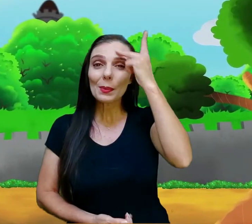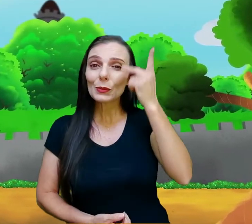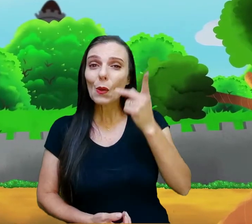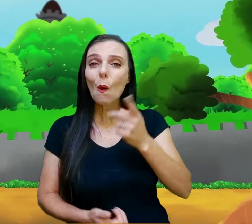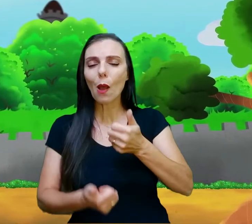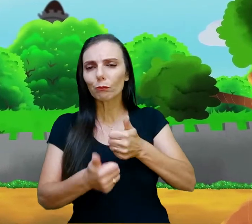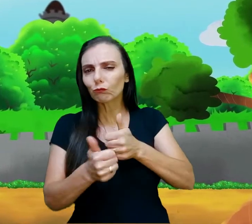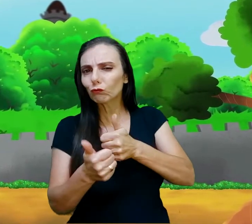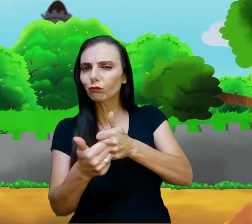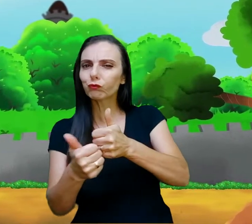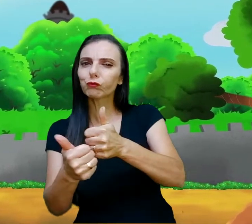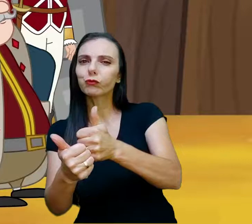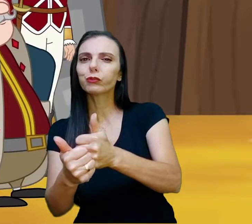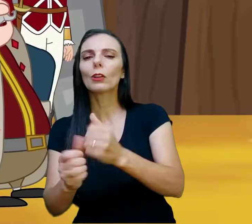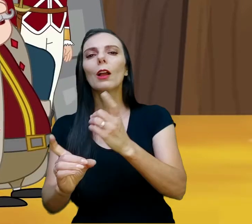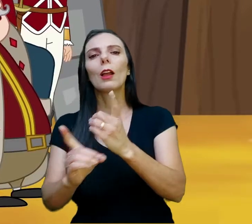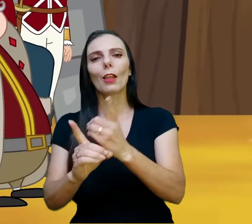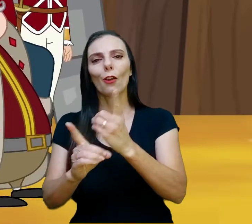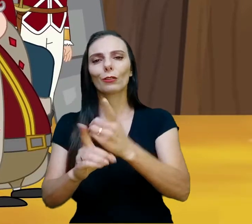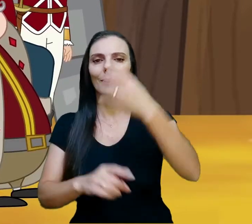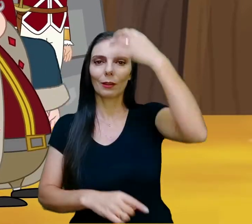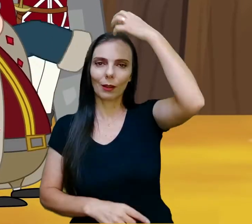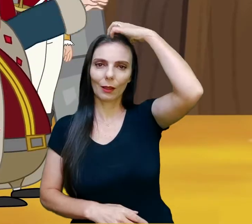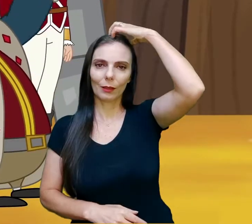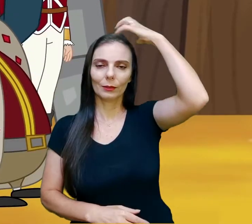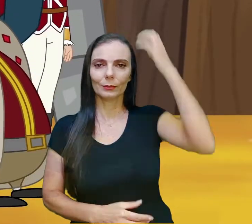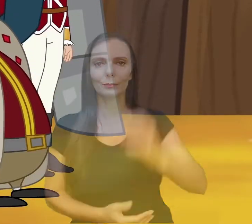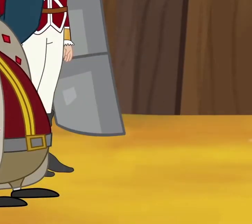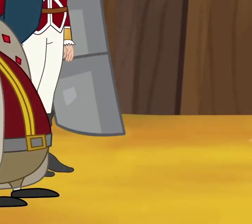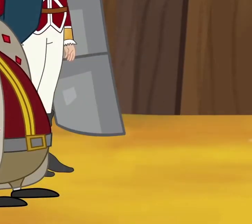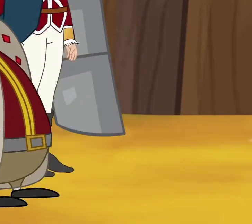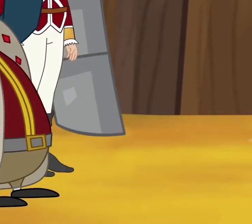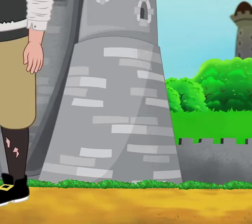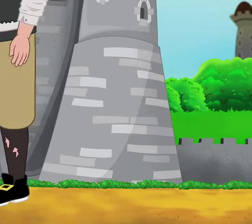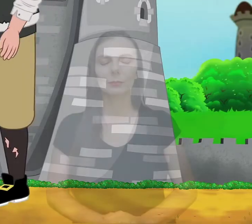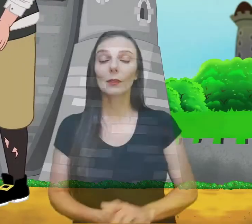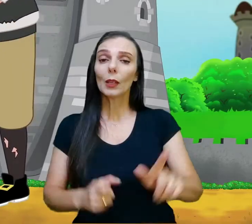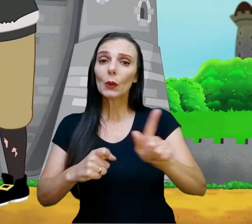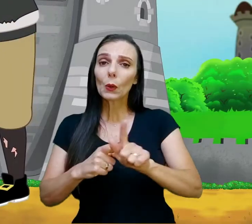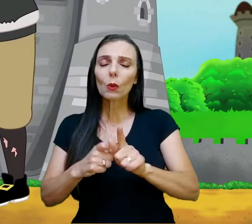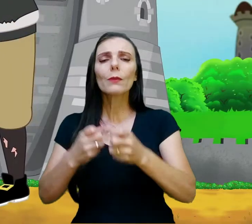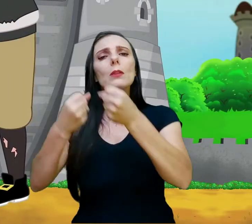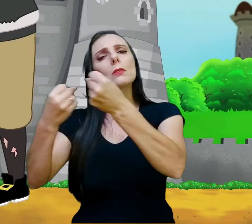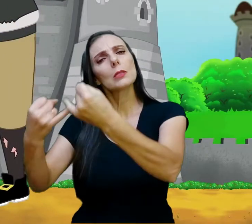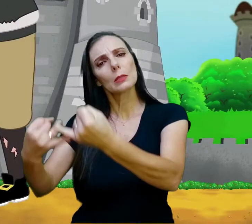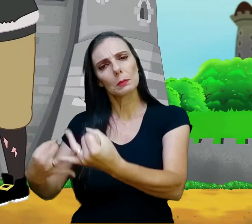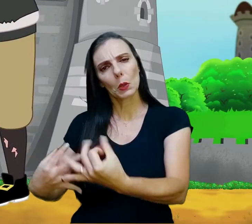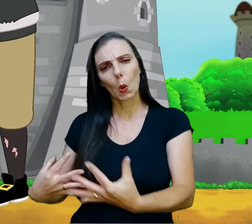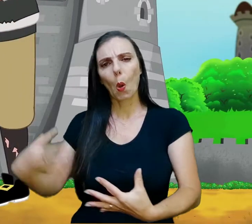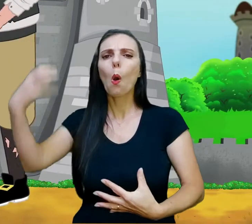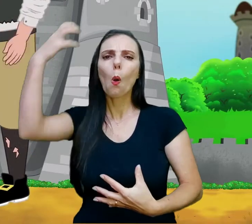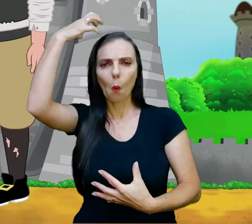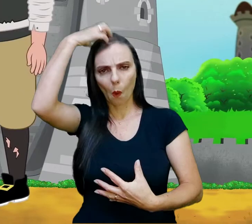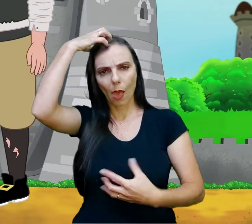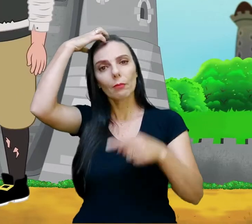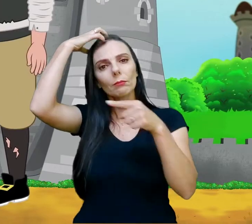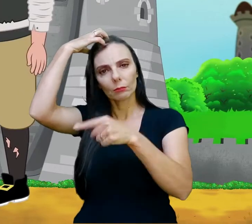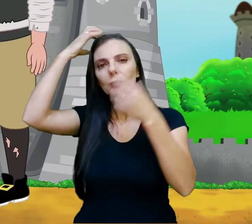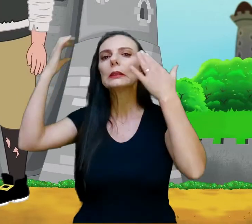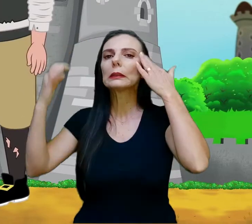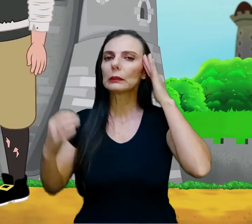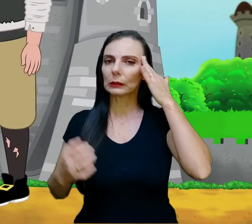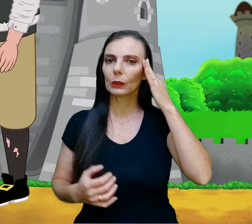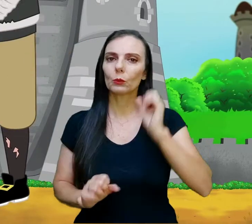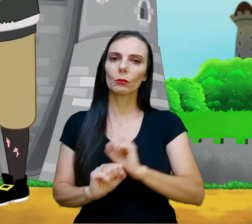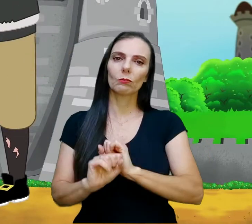lado dele, eles enviaram Gulliver para se encontrar com o rei. E Gulliver contou tudo o que aconteceu ao rei e